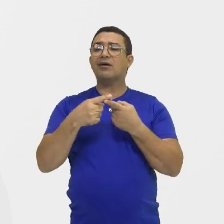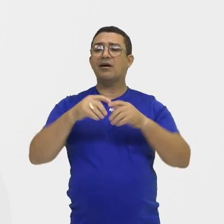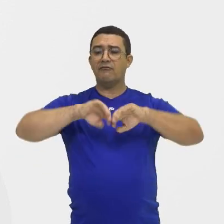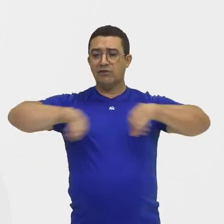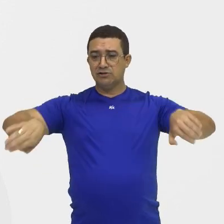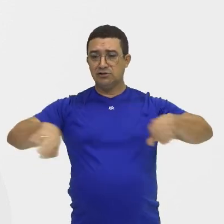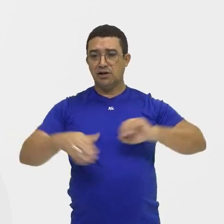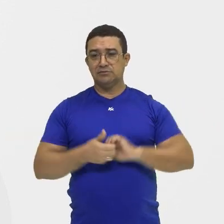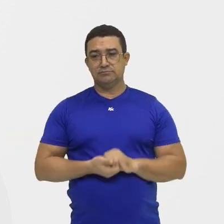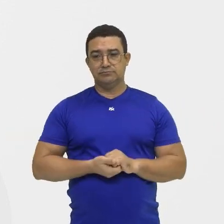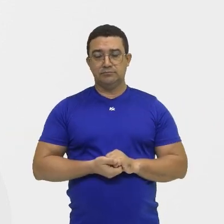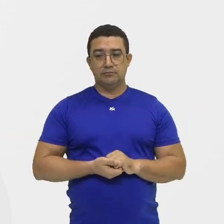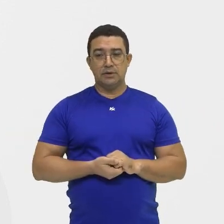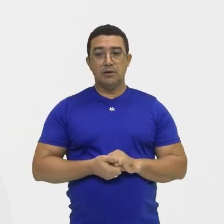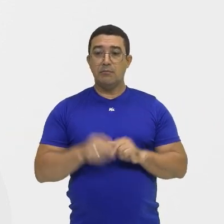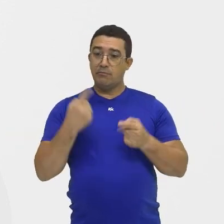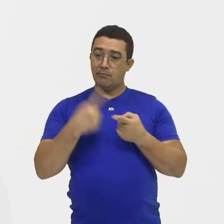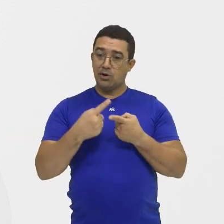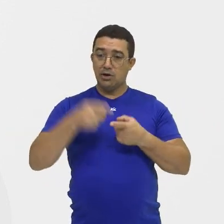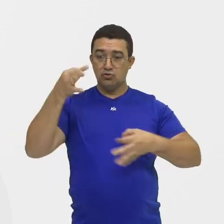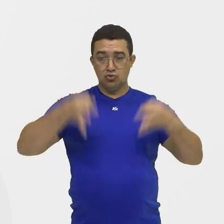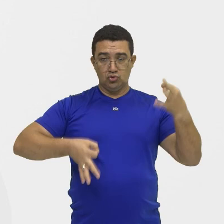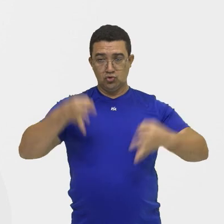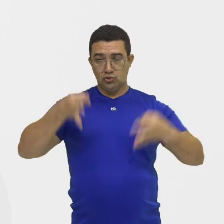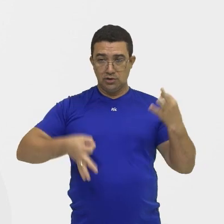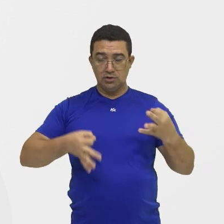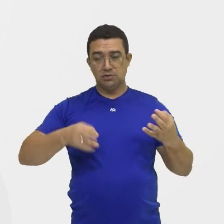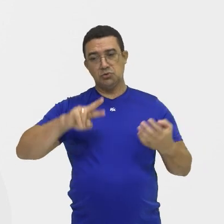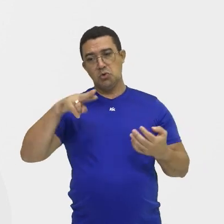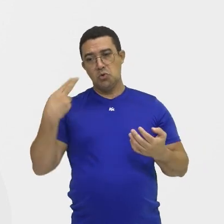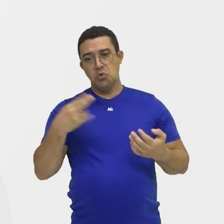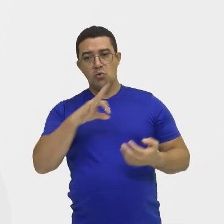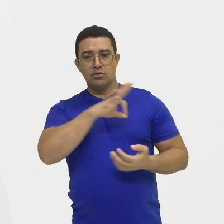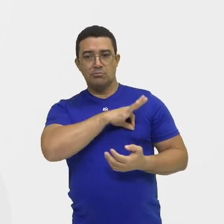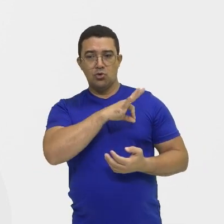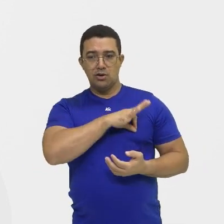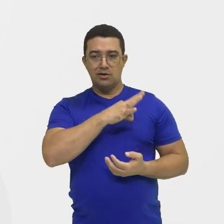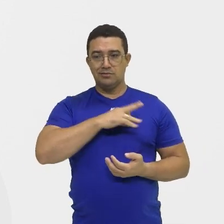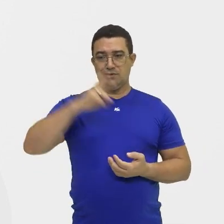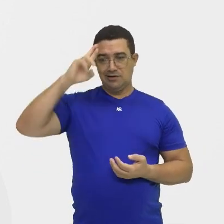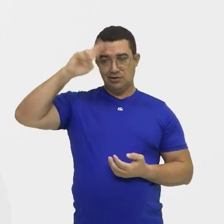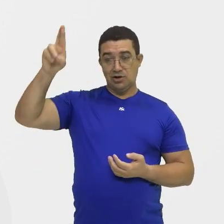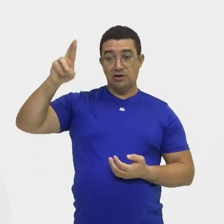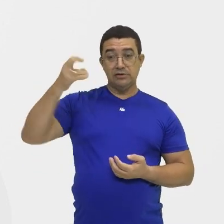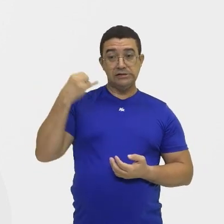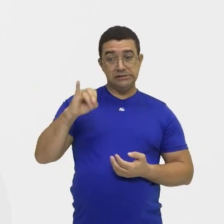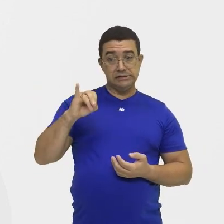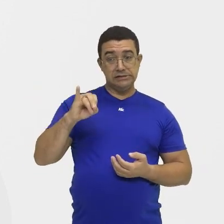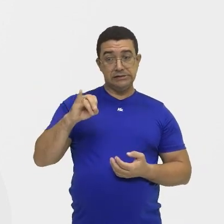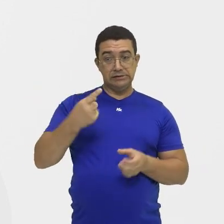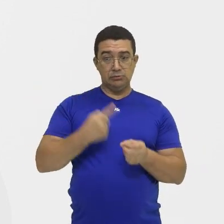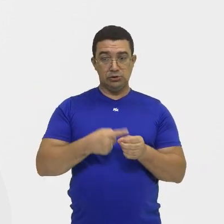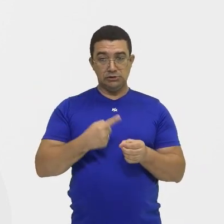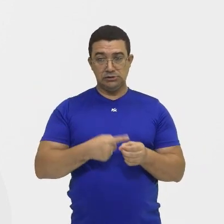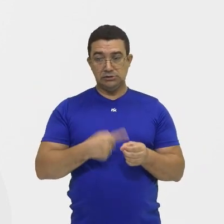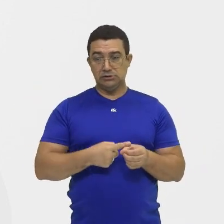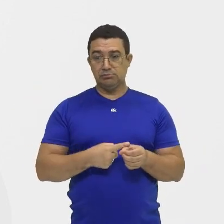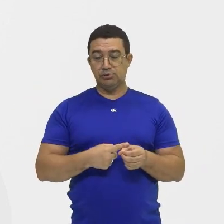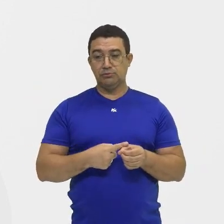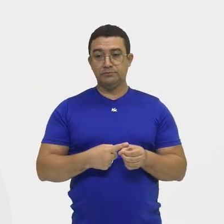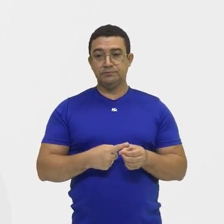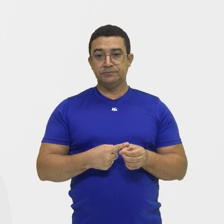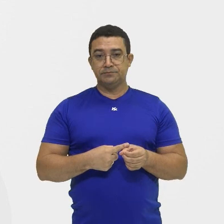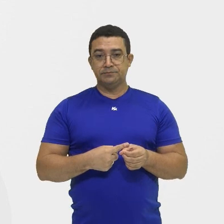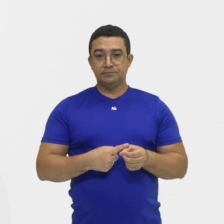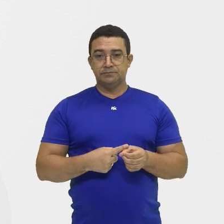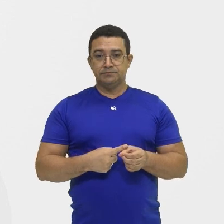Pela autoridade judicial, né, um juiz, ou pelo delegado de polícia, quando o município, se for no município, ou a sede da comarca,